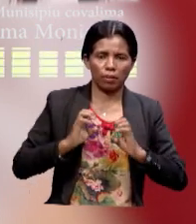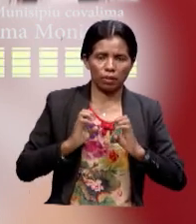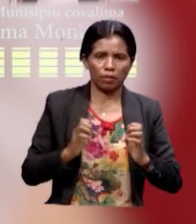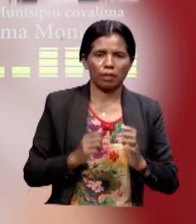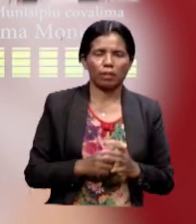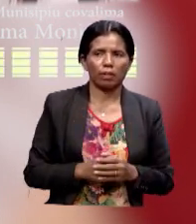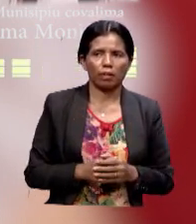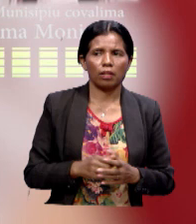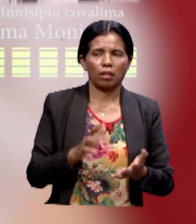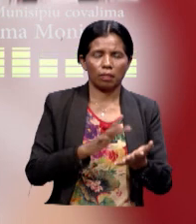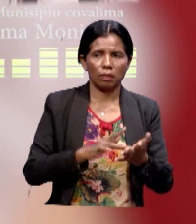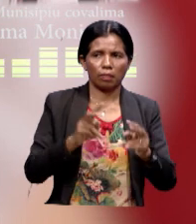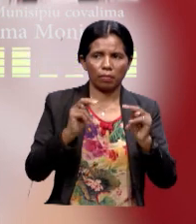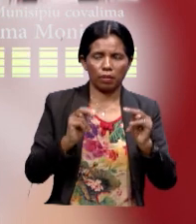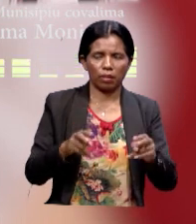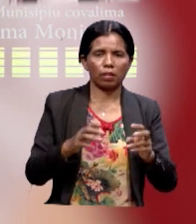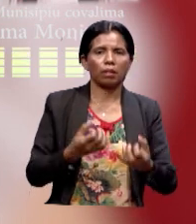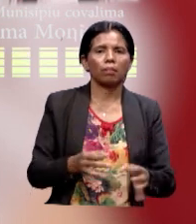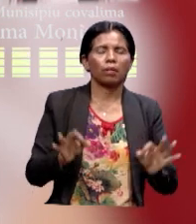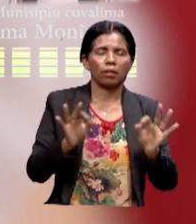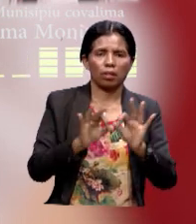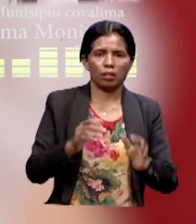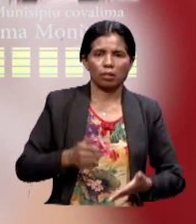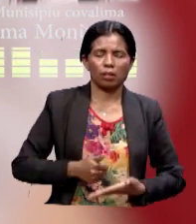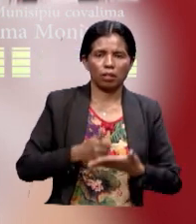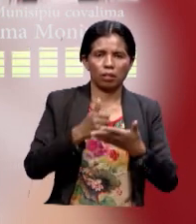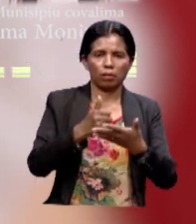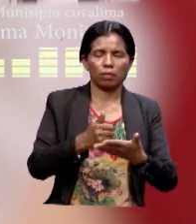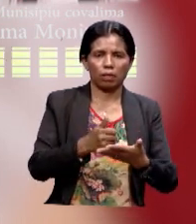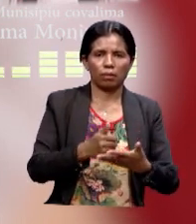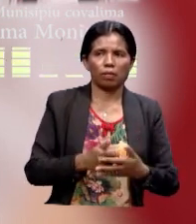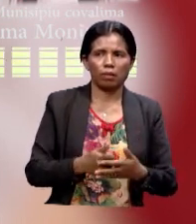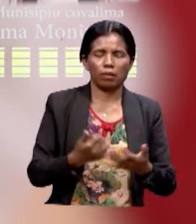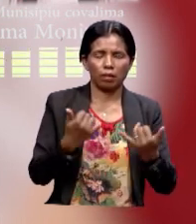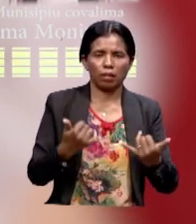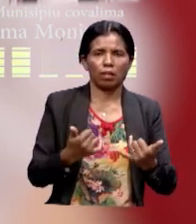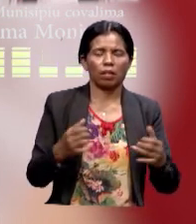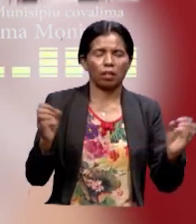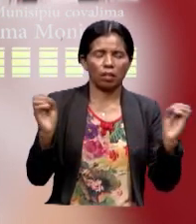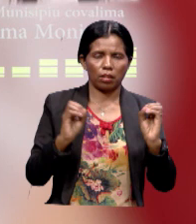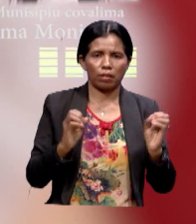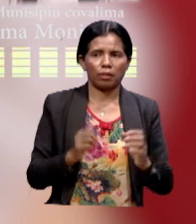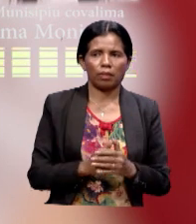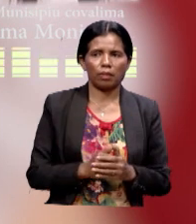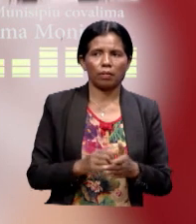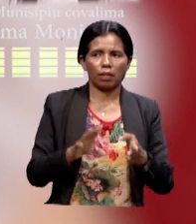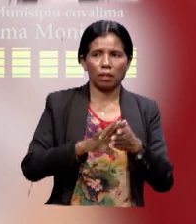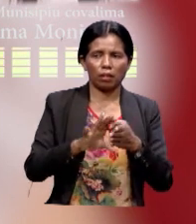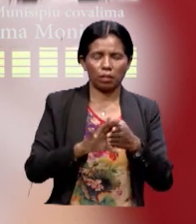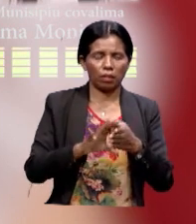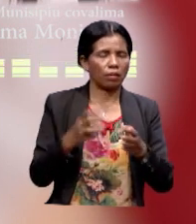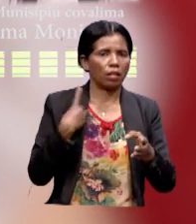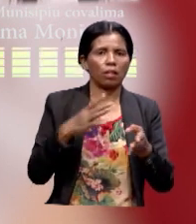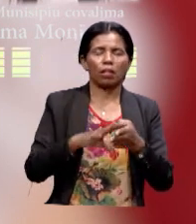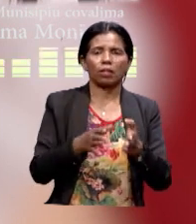emergensia katak almoruk ni ami pesilat jadi importante kalau tu dia import sama ida ni lah os ekstra na pedido ami dah lah pedido lah